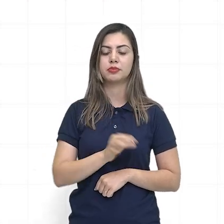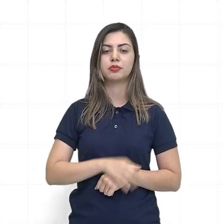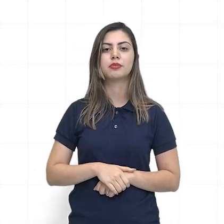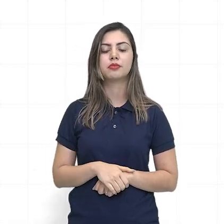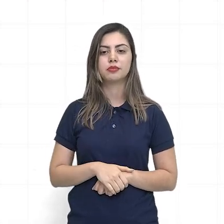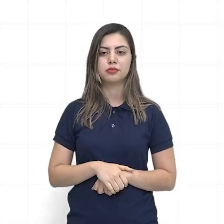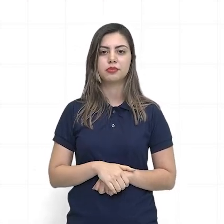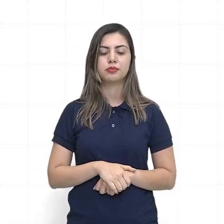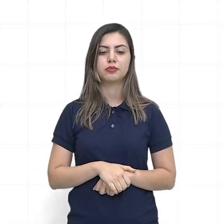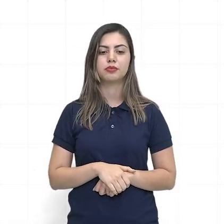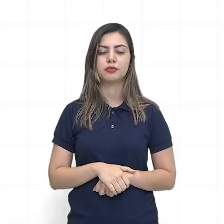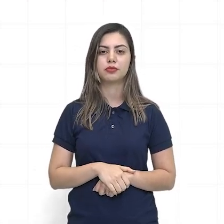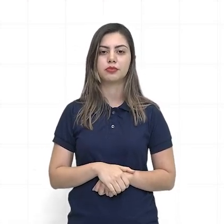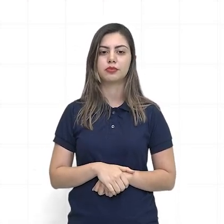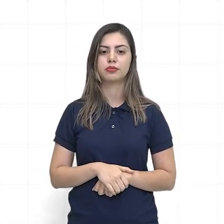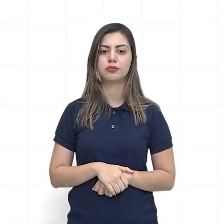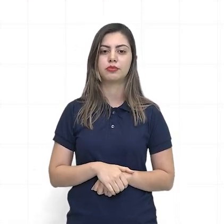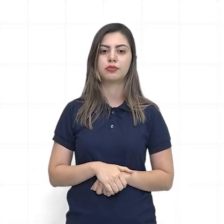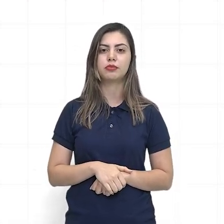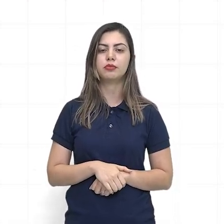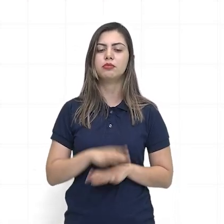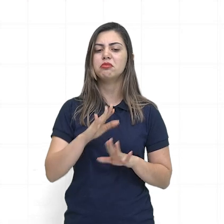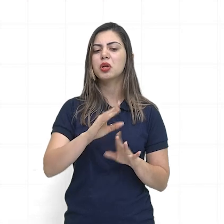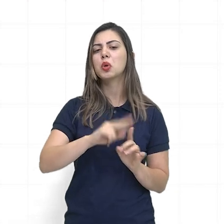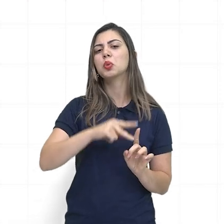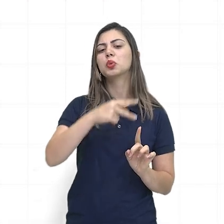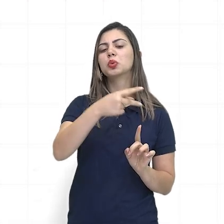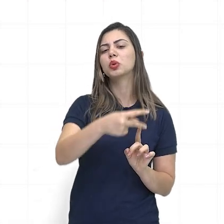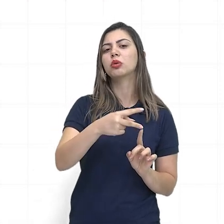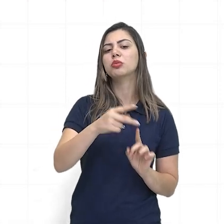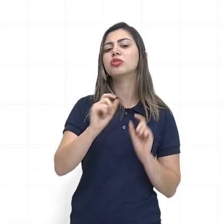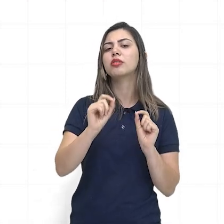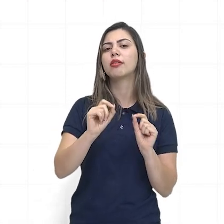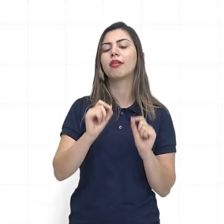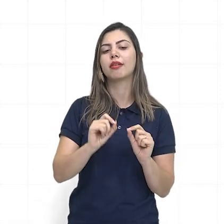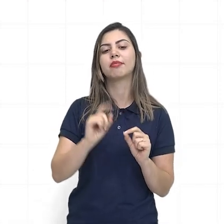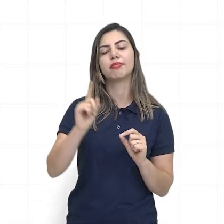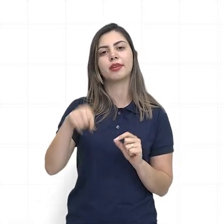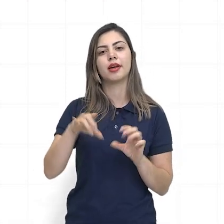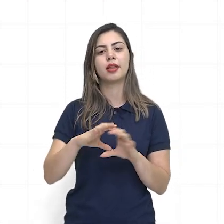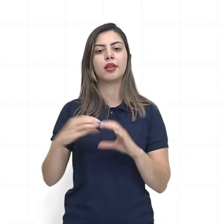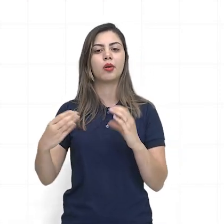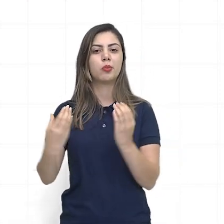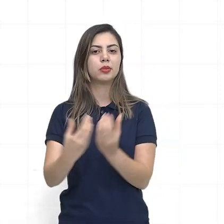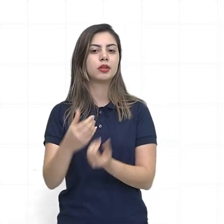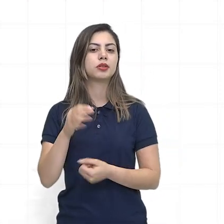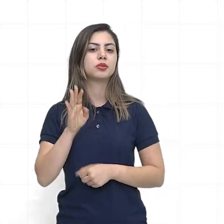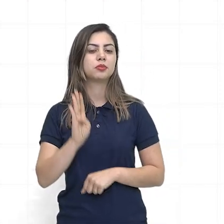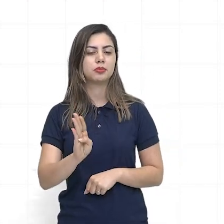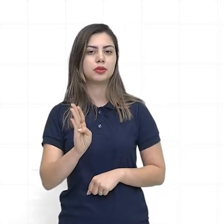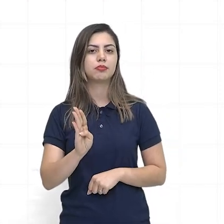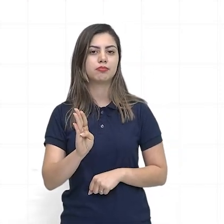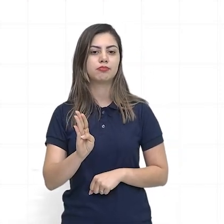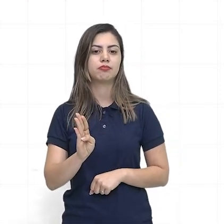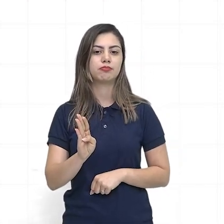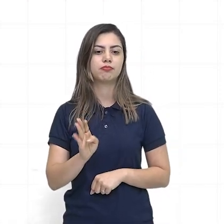pessoas. De quem, pessoal? Da comunidade B. Ó. Então, a comunidade